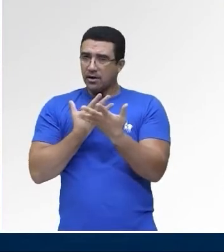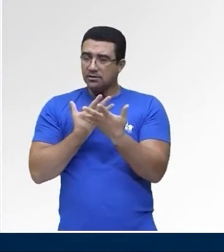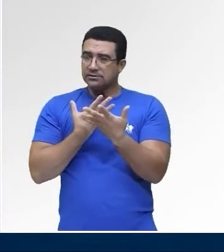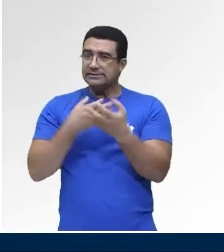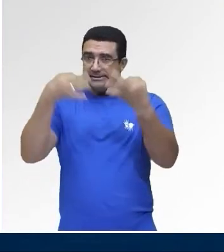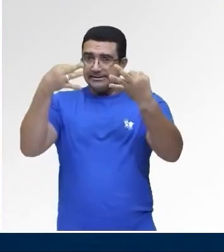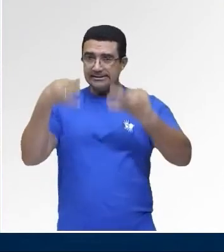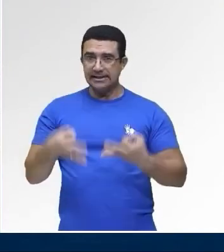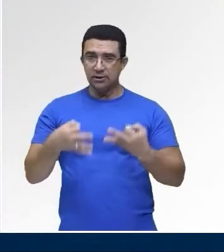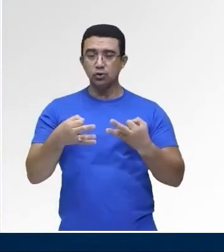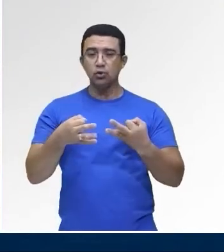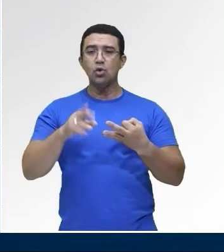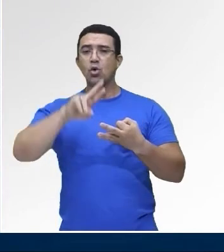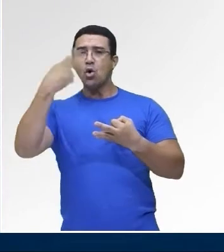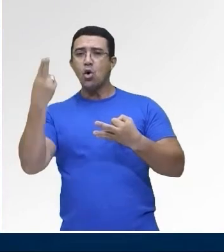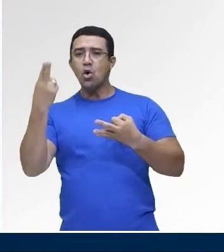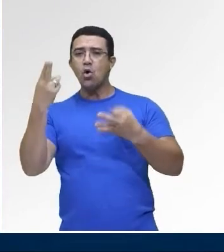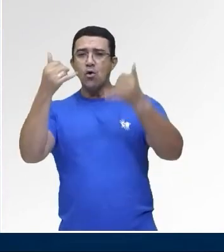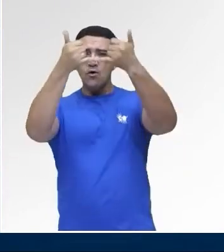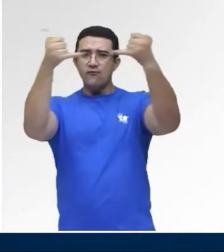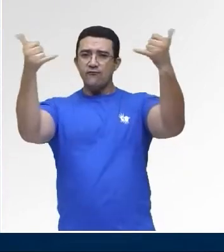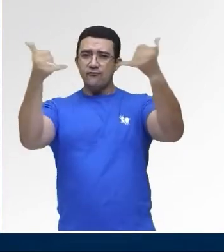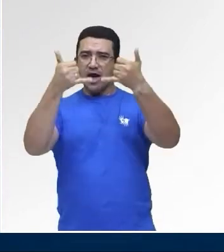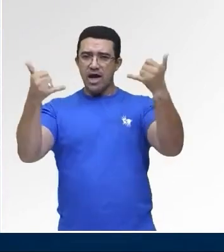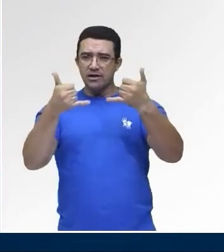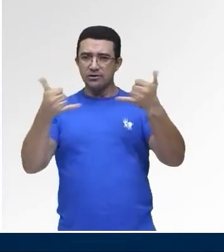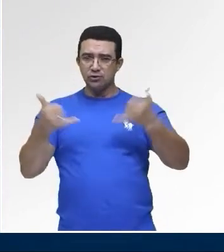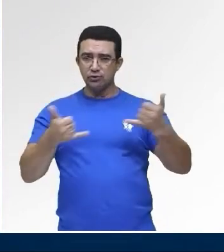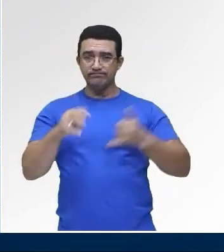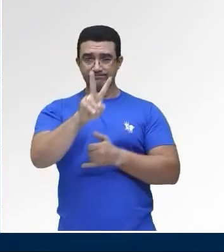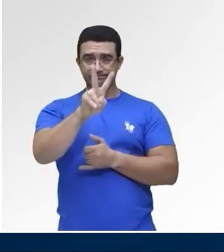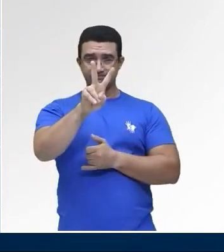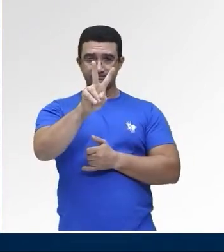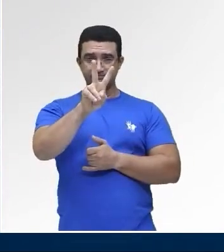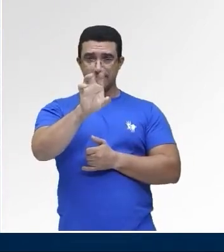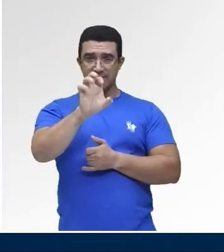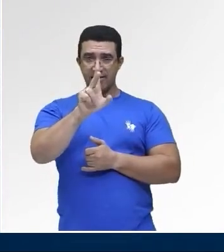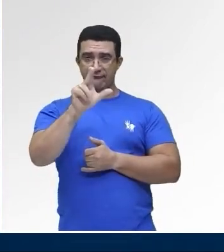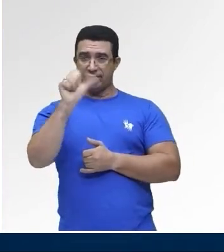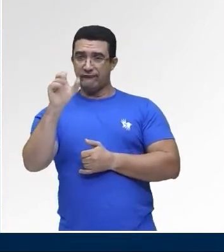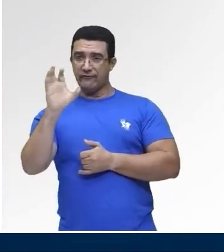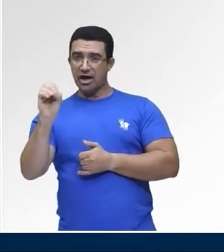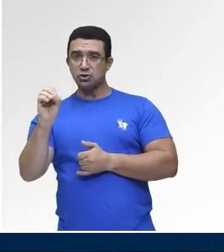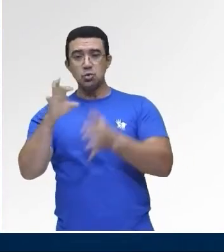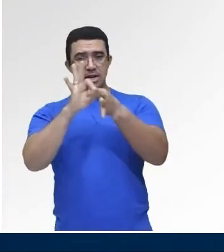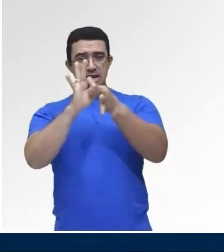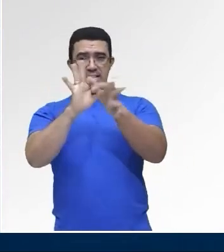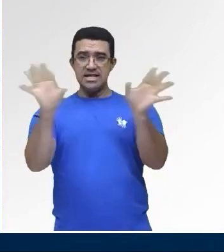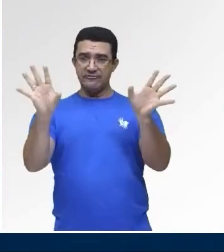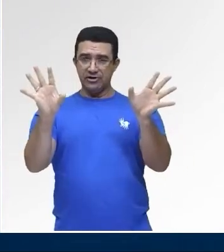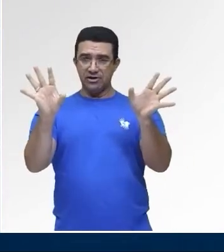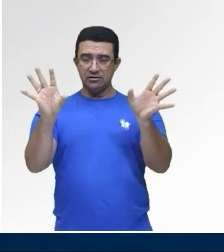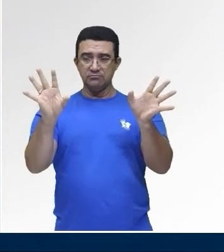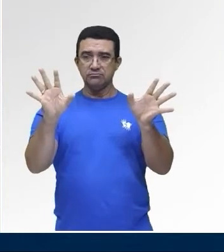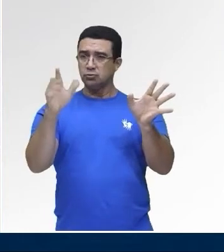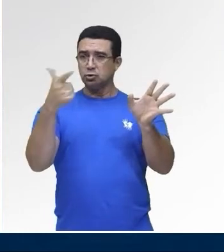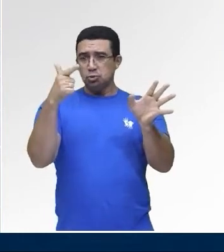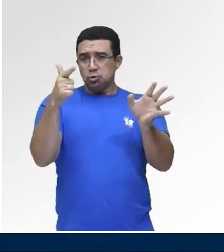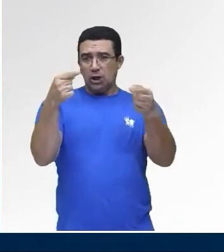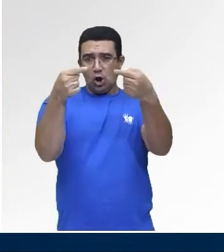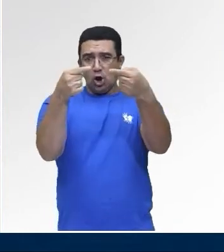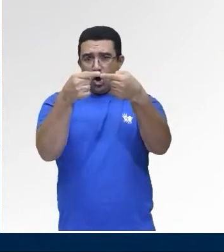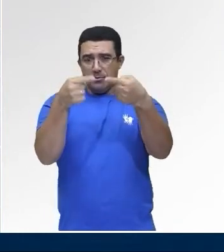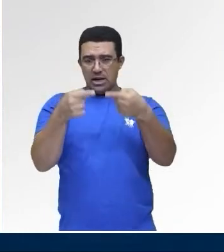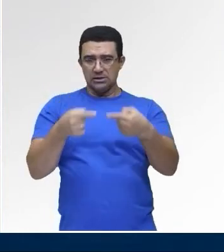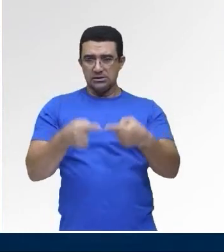ou versos livres, justamente versos livres é quando eles não têm tantas rimas, eles vão seguindo livremente, né, sem ter muito